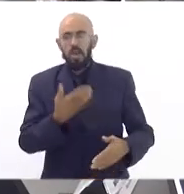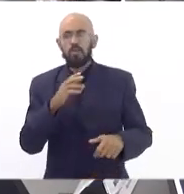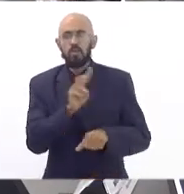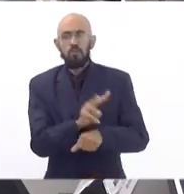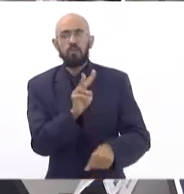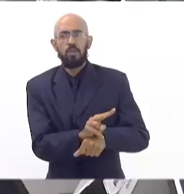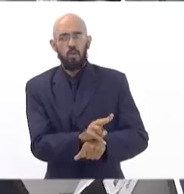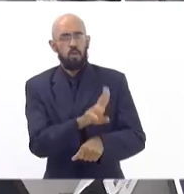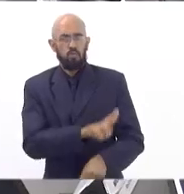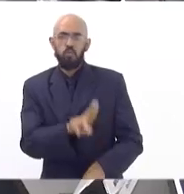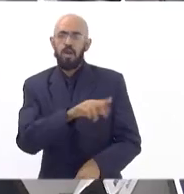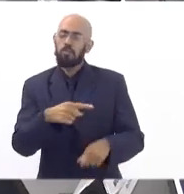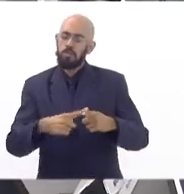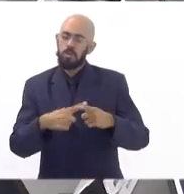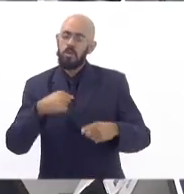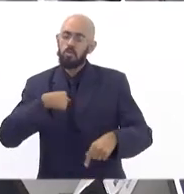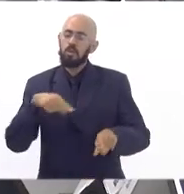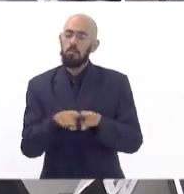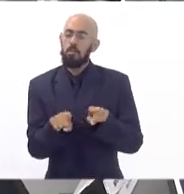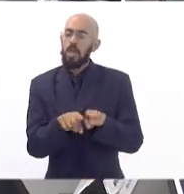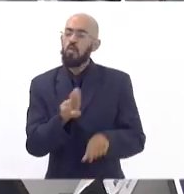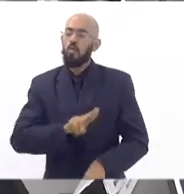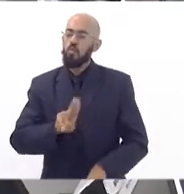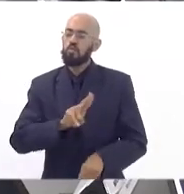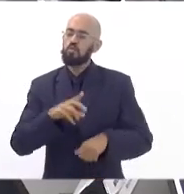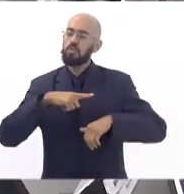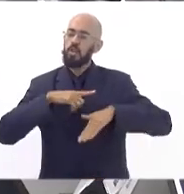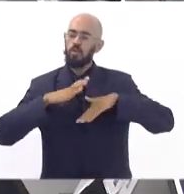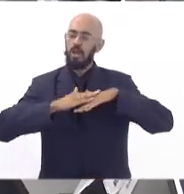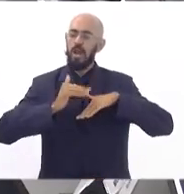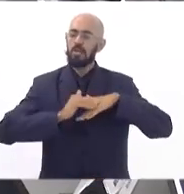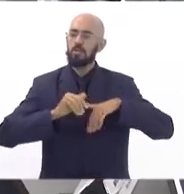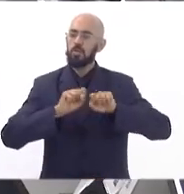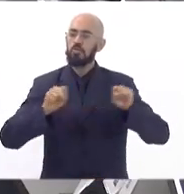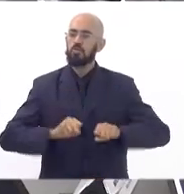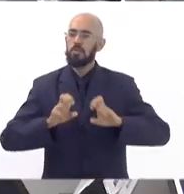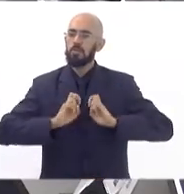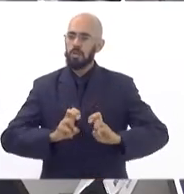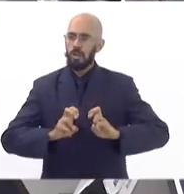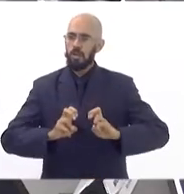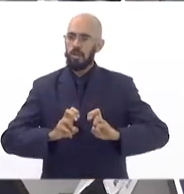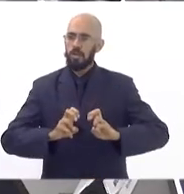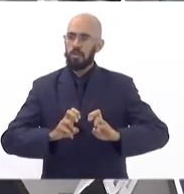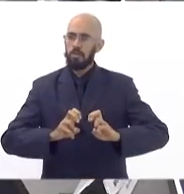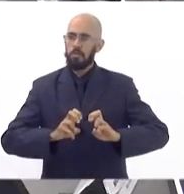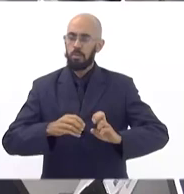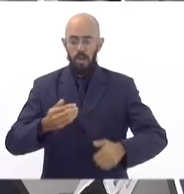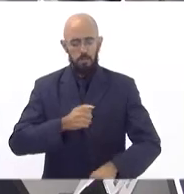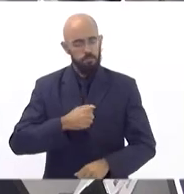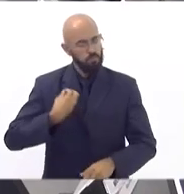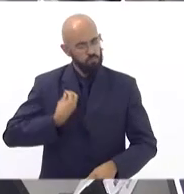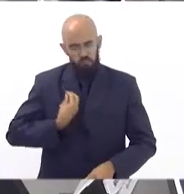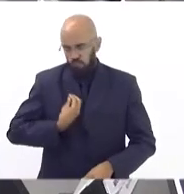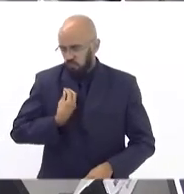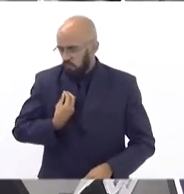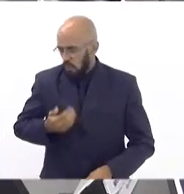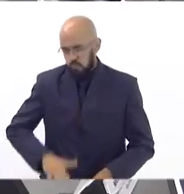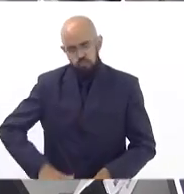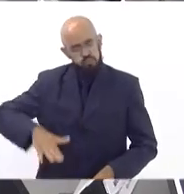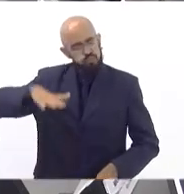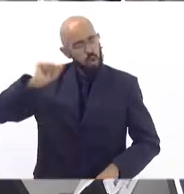porque eu também estou usuários sistema e tem muito carinho pelo sistema que a vida tudo que transportada por tem tem metrô